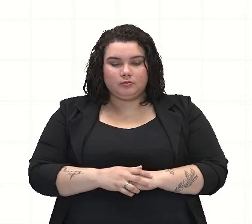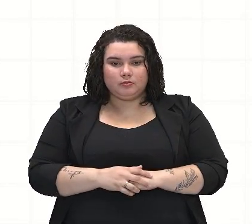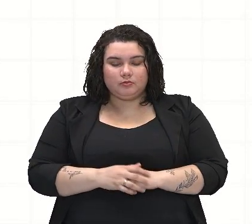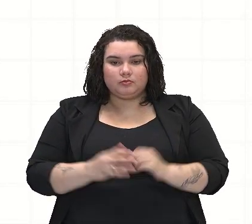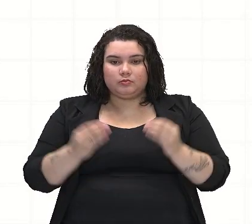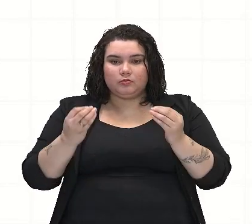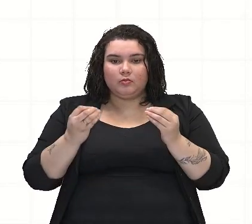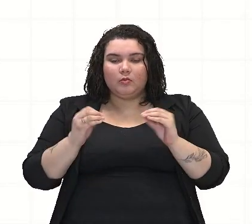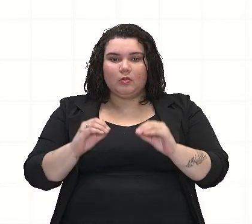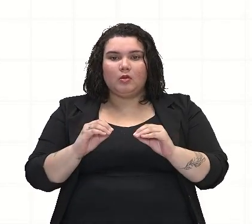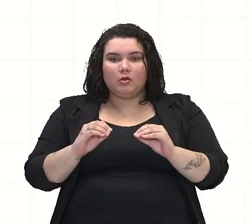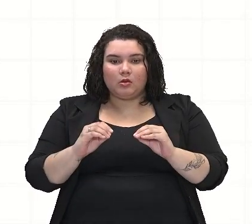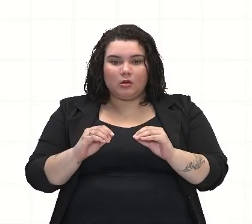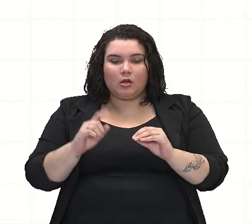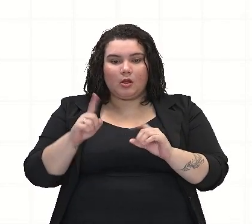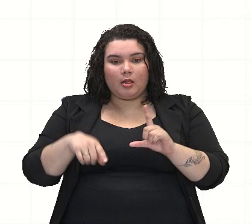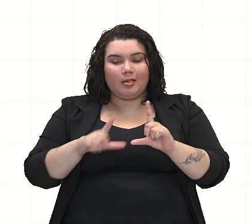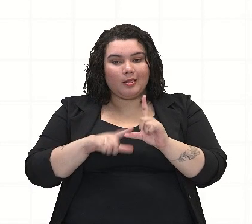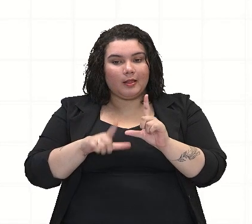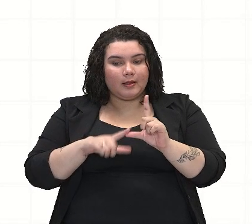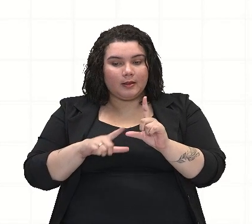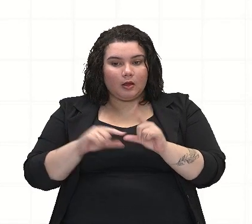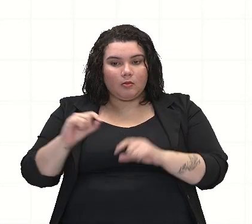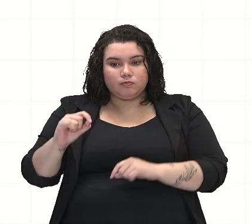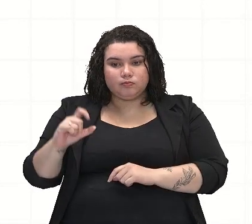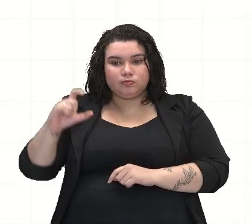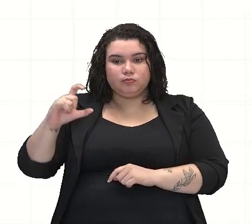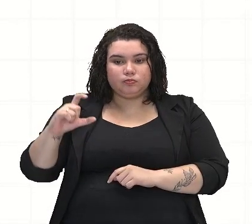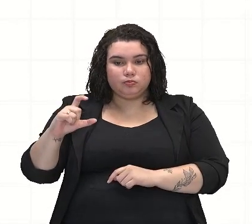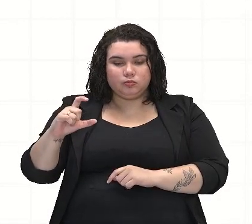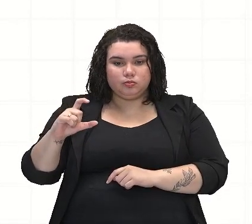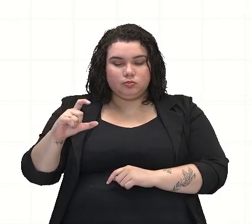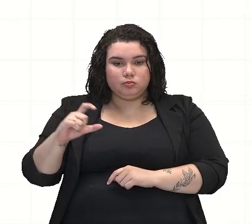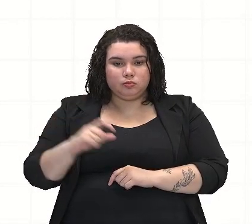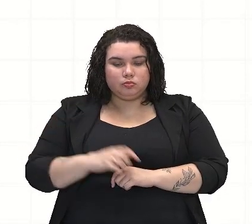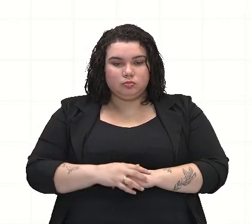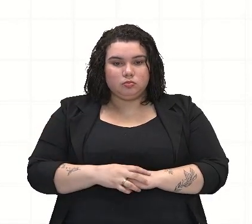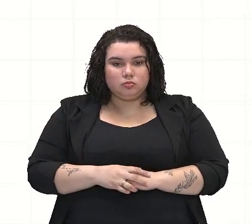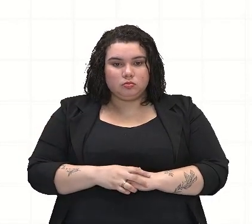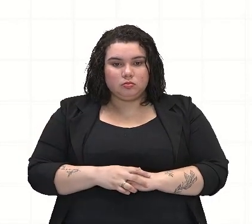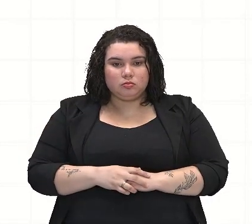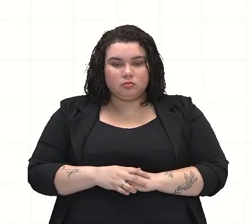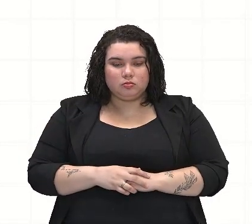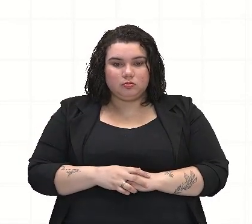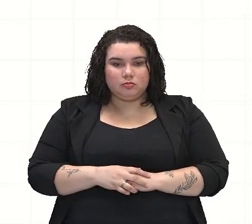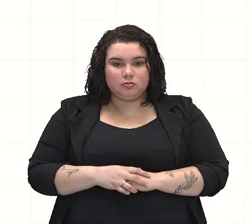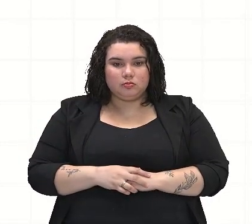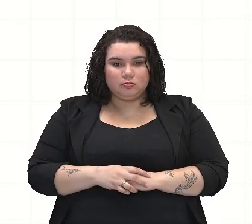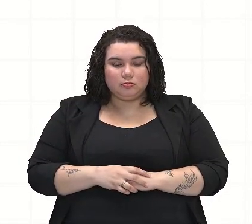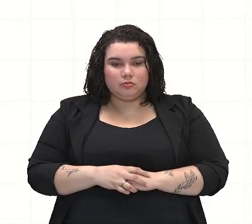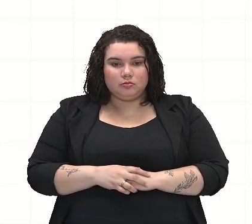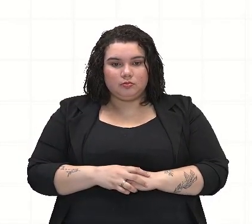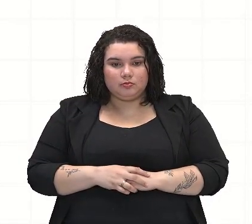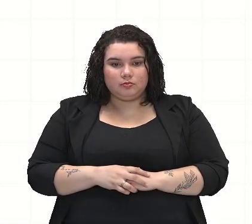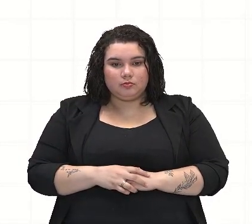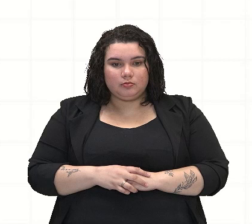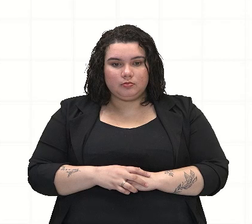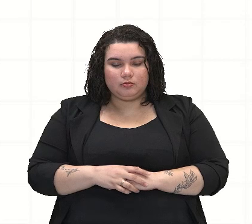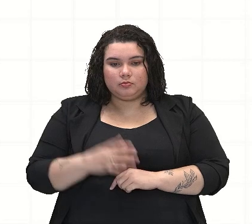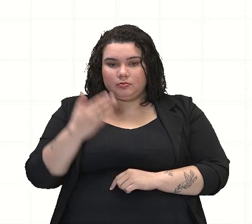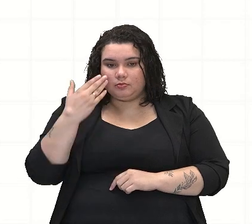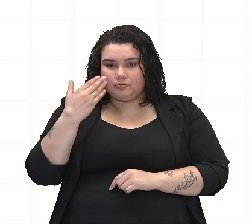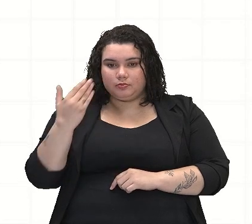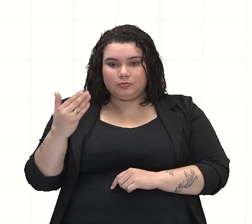denomino ele com letra maiúscula. Então eu vou trocar a cor aqui, ó. Então na extremidade tem um